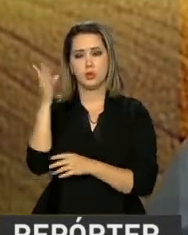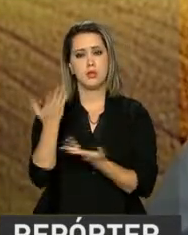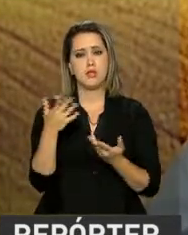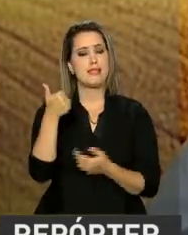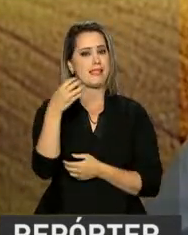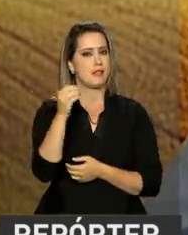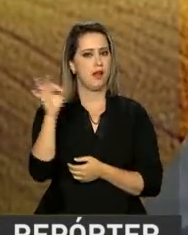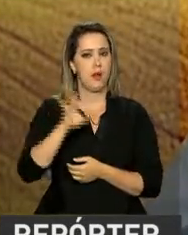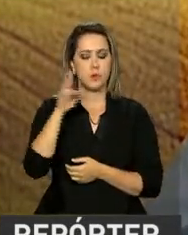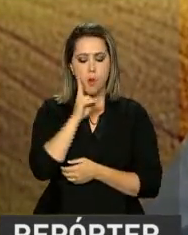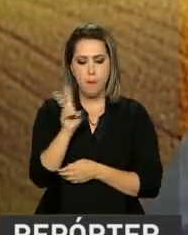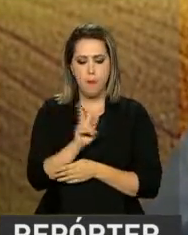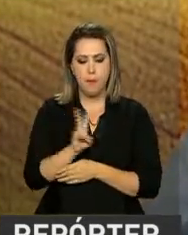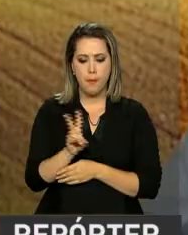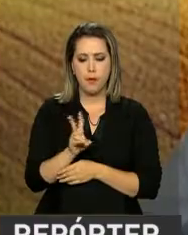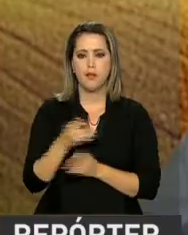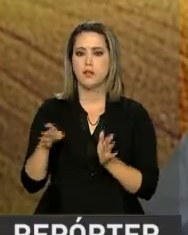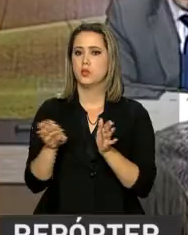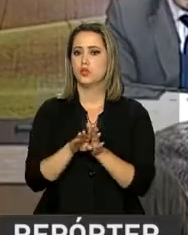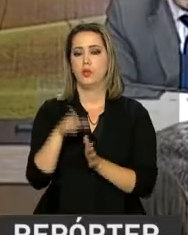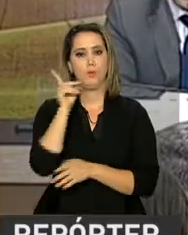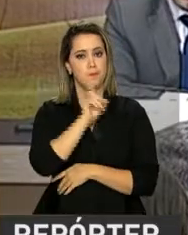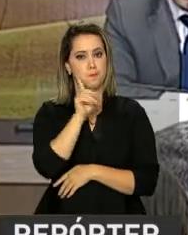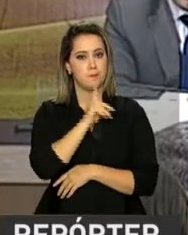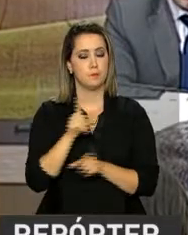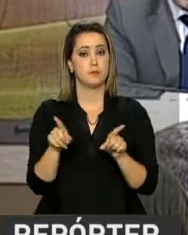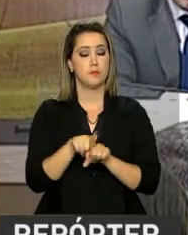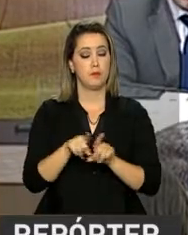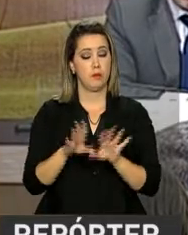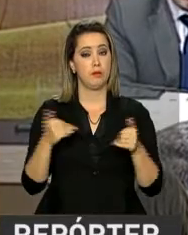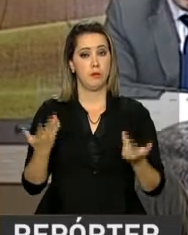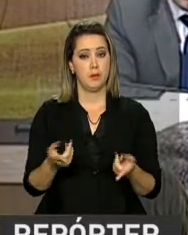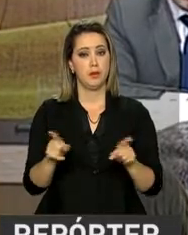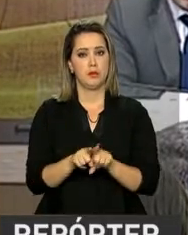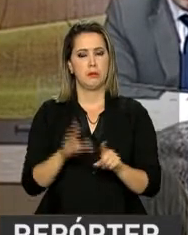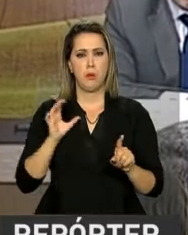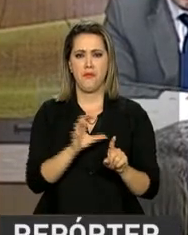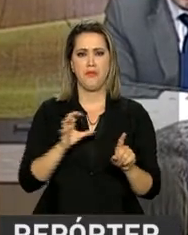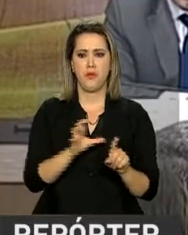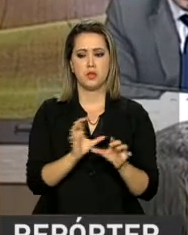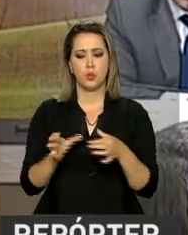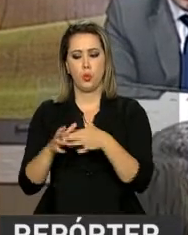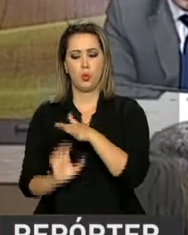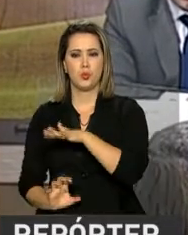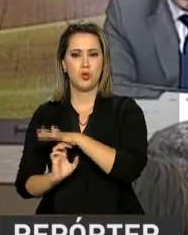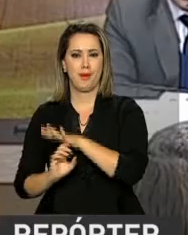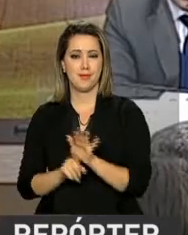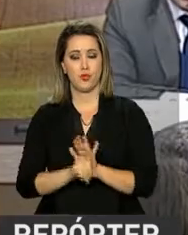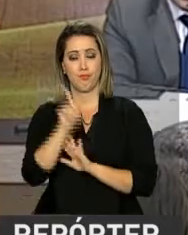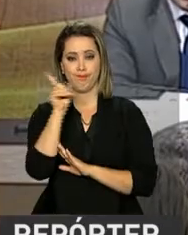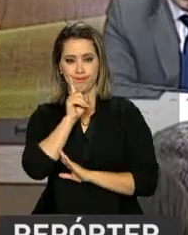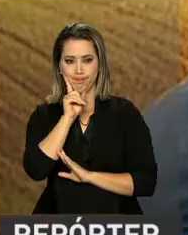ser 100% impressionada ao entrar nos estados unidos além disso há também uma pressão grande de produtores norte americanos